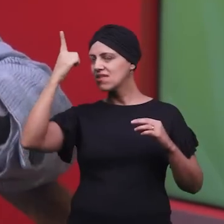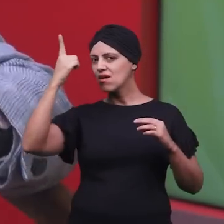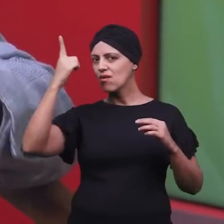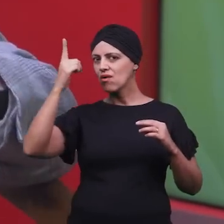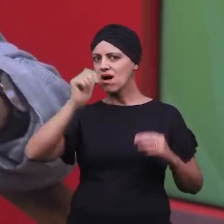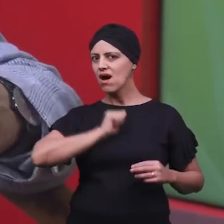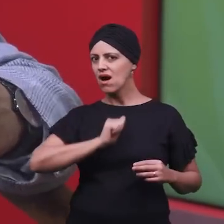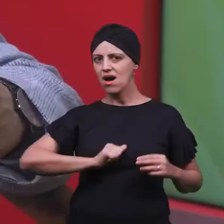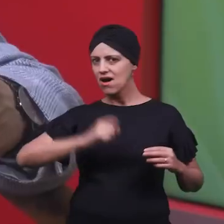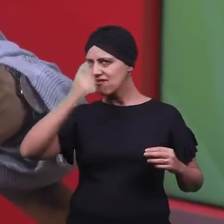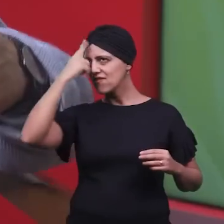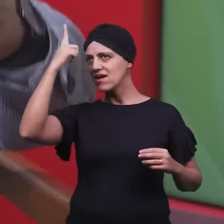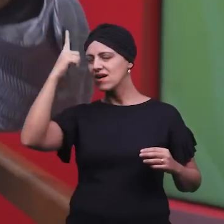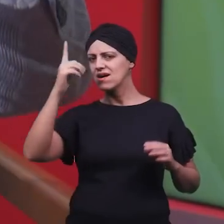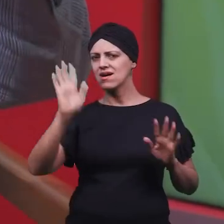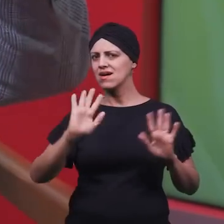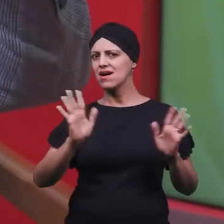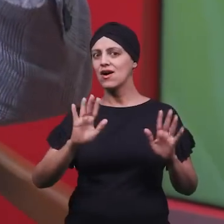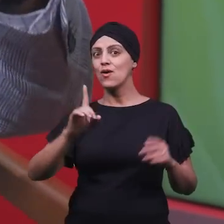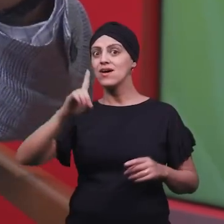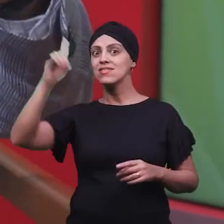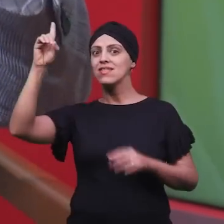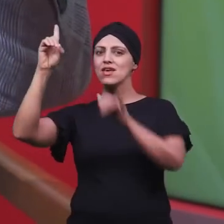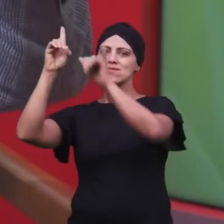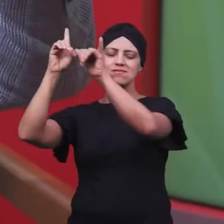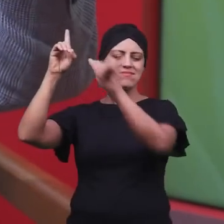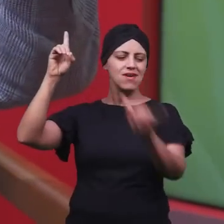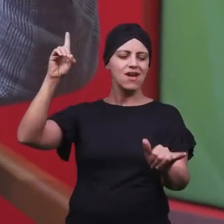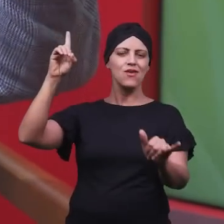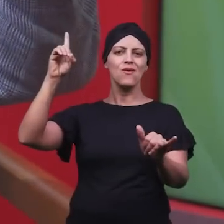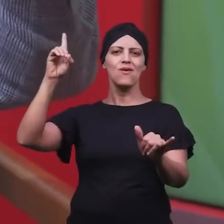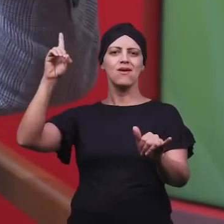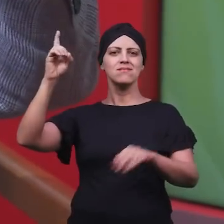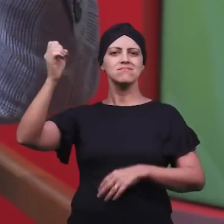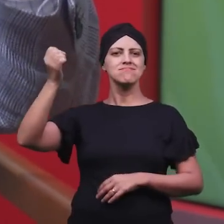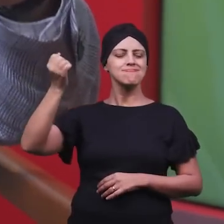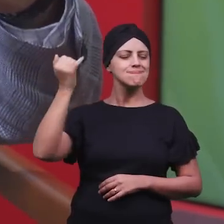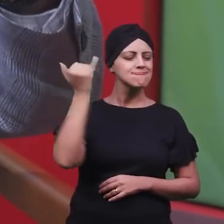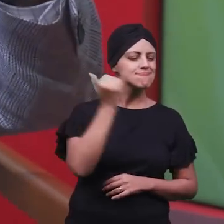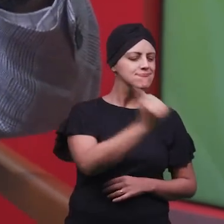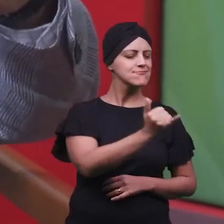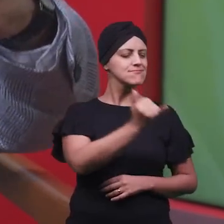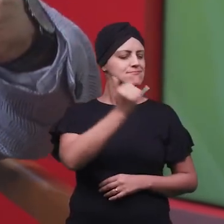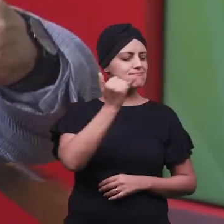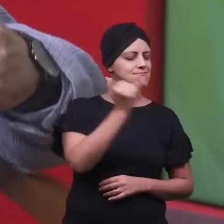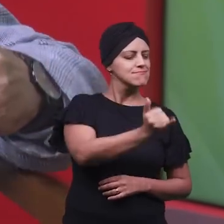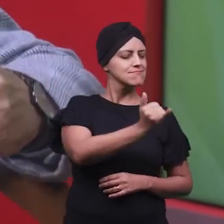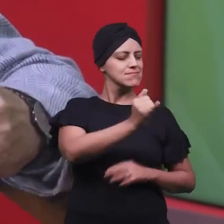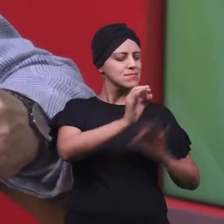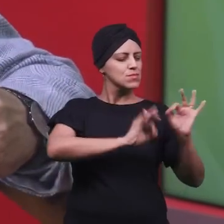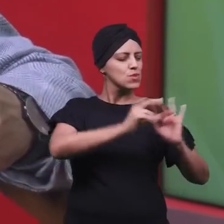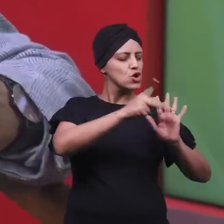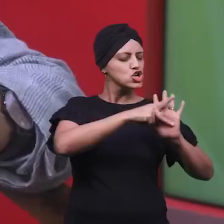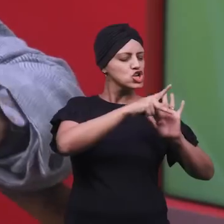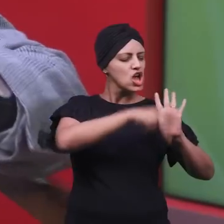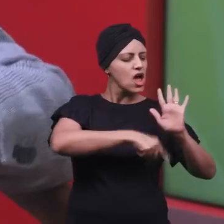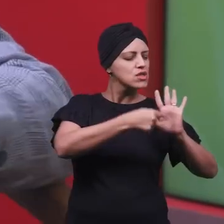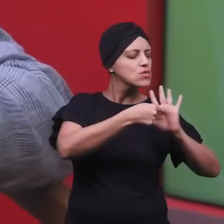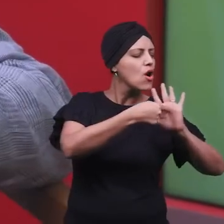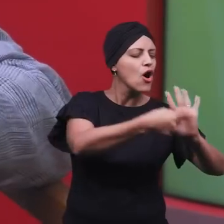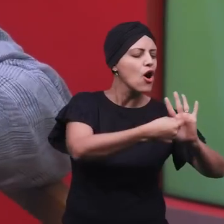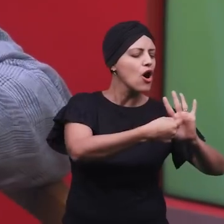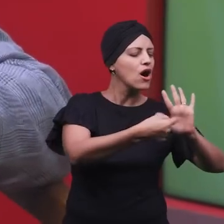de Moisés ou de Arão. Tudo foi Deus revelando a vontade dele e o projeto dele. Não